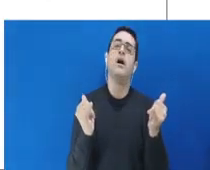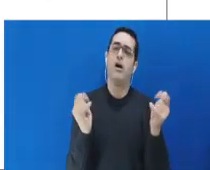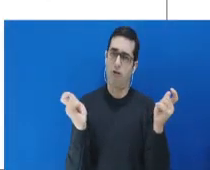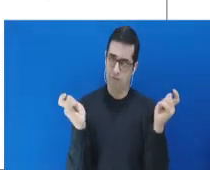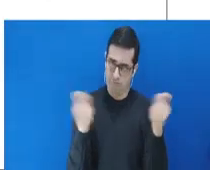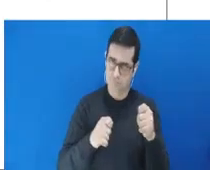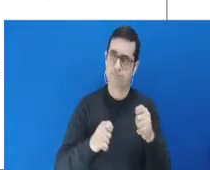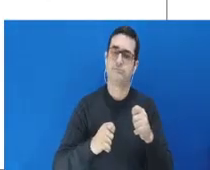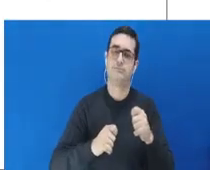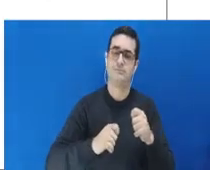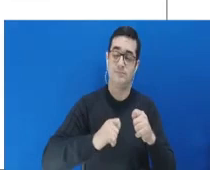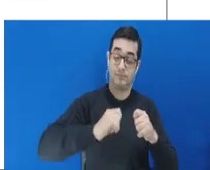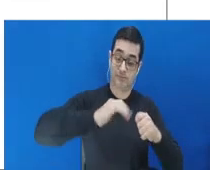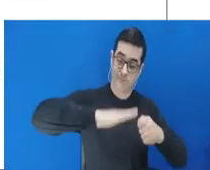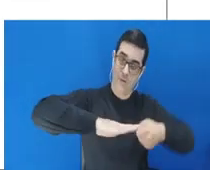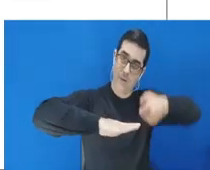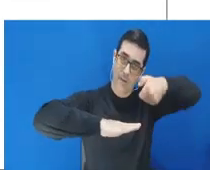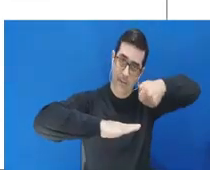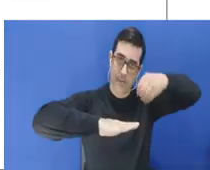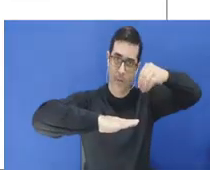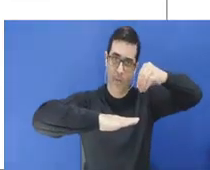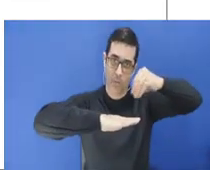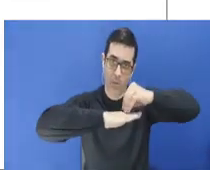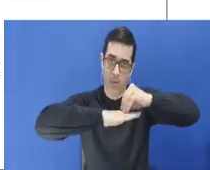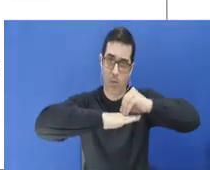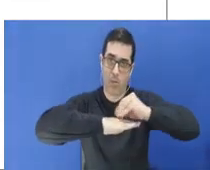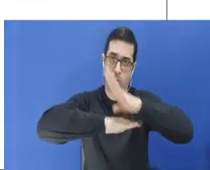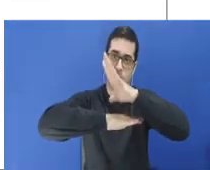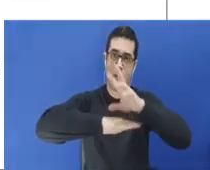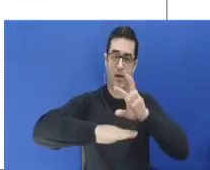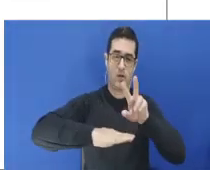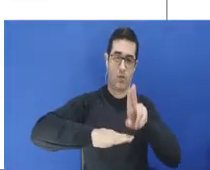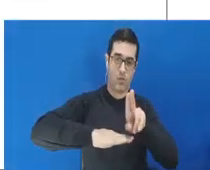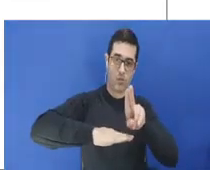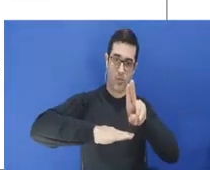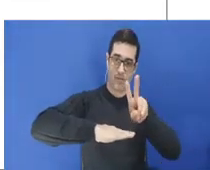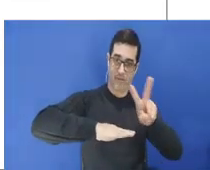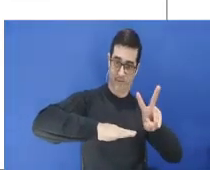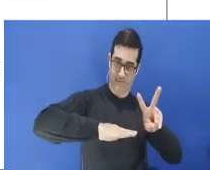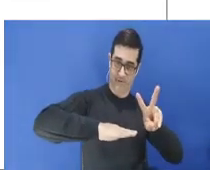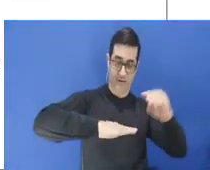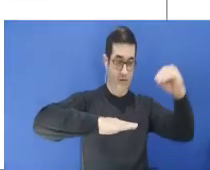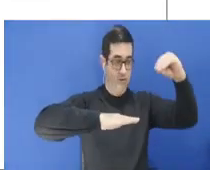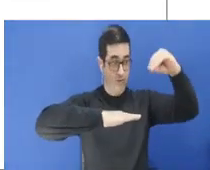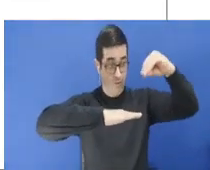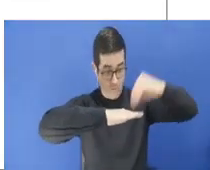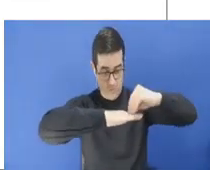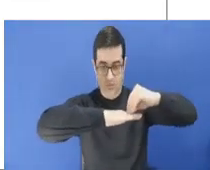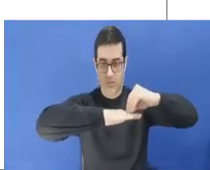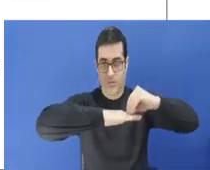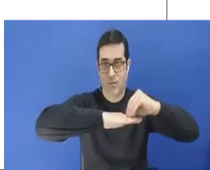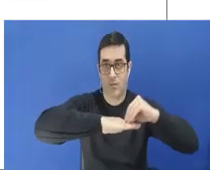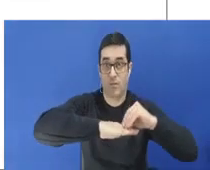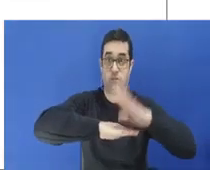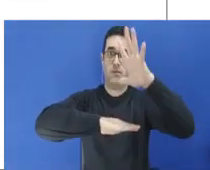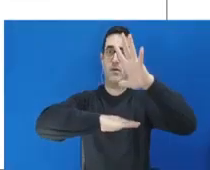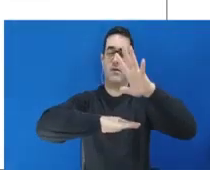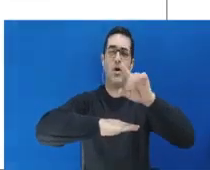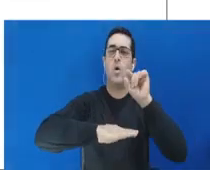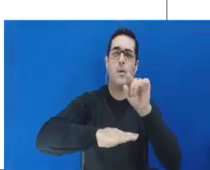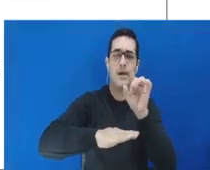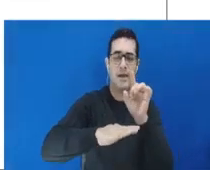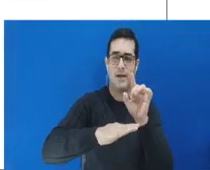radiação ultravioleta, ele vai, né, pode incidir contra o material e vai expulsar alguns